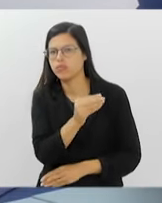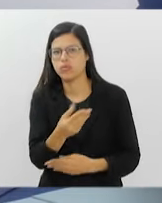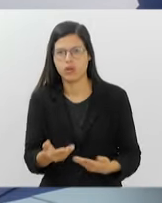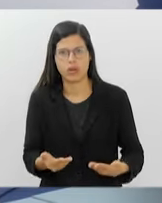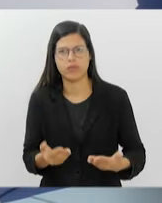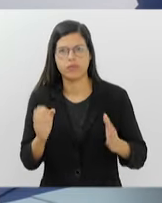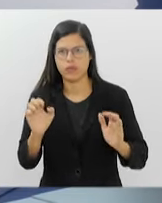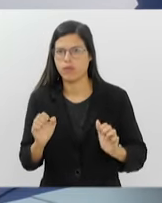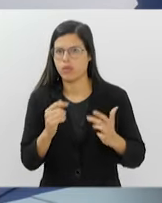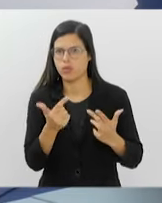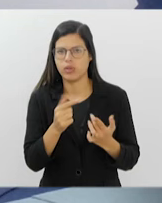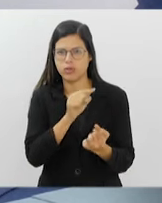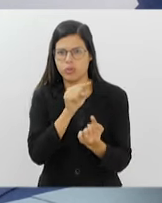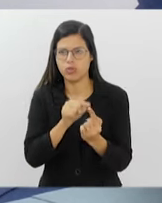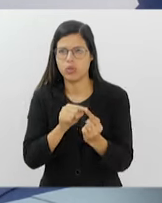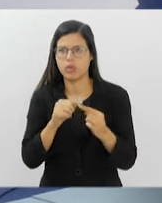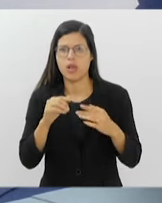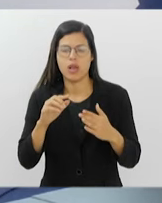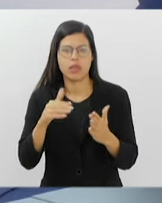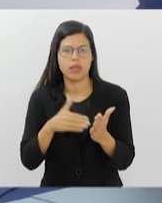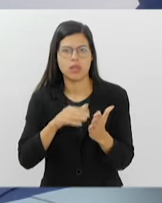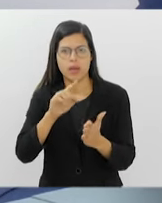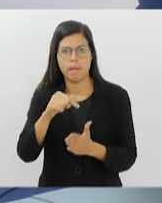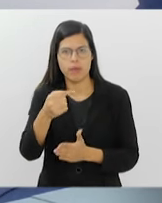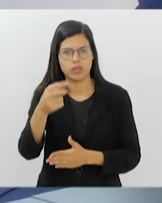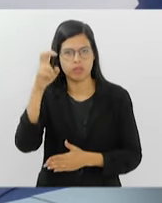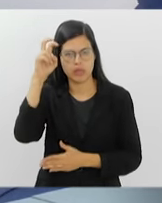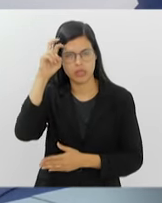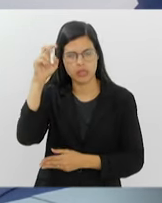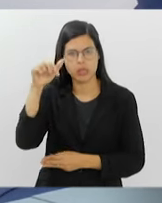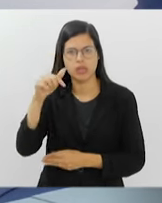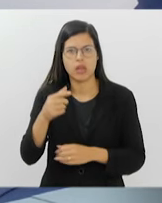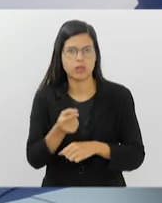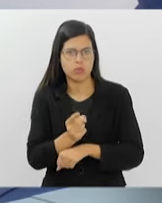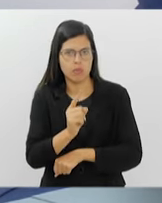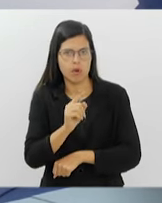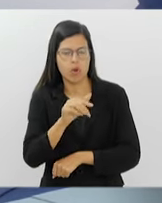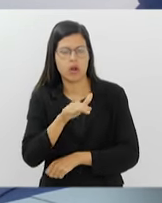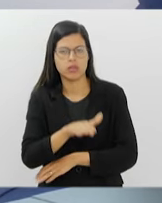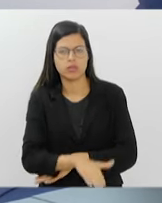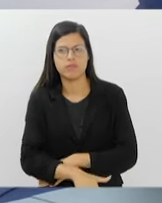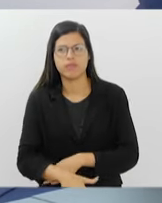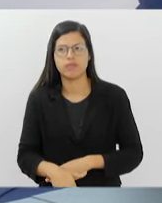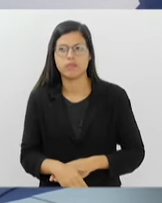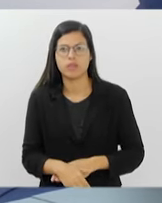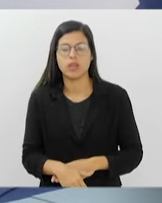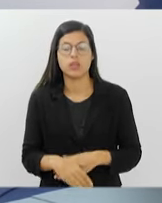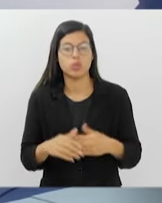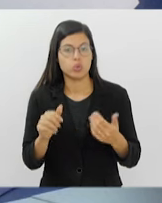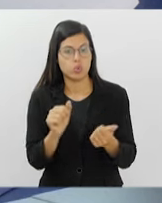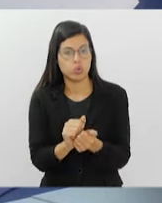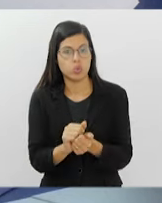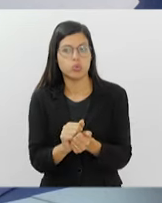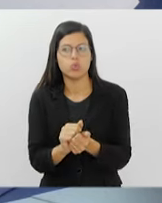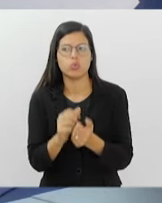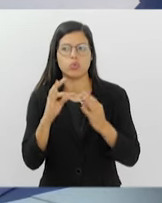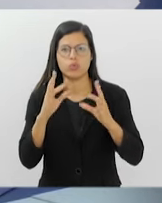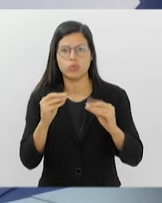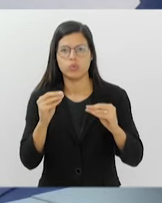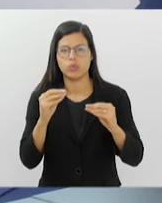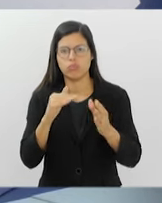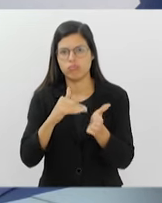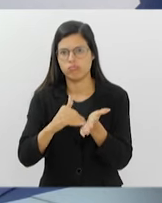intuito então era isso senhores até a próxima quinta-feira às 13 horas aí sim na presença de todos os